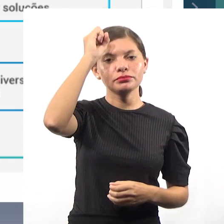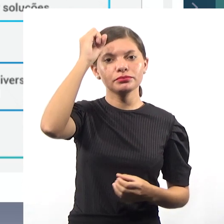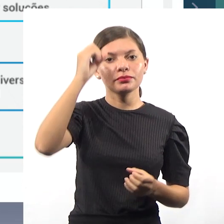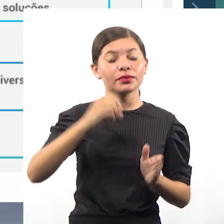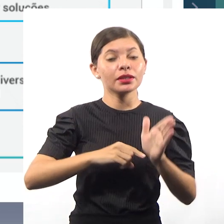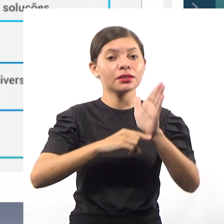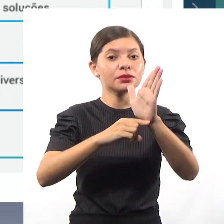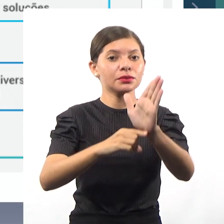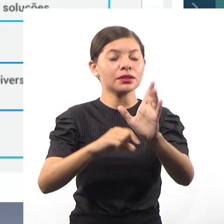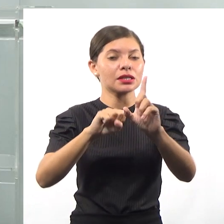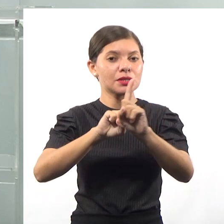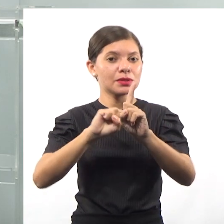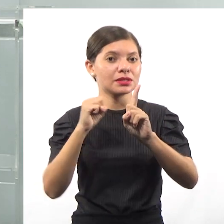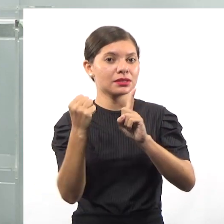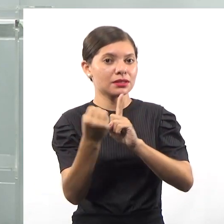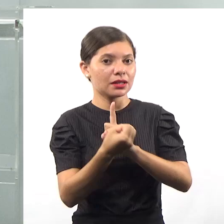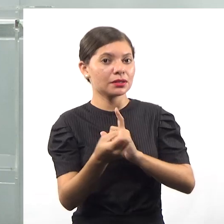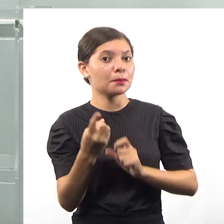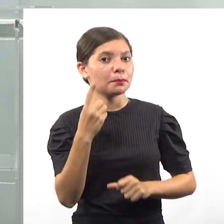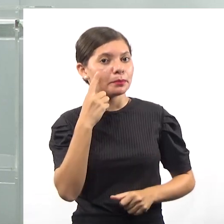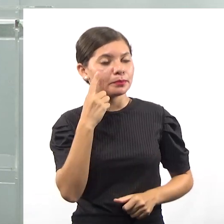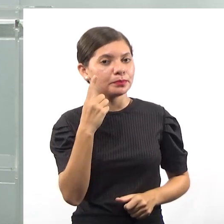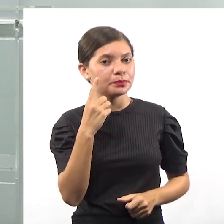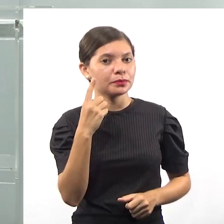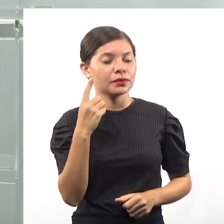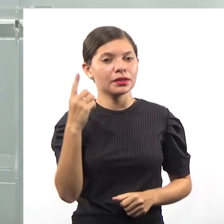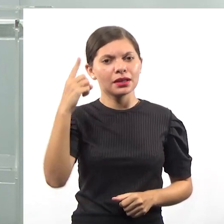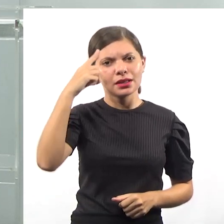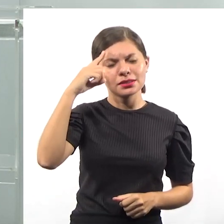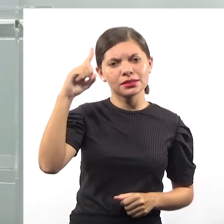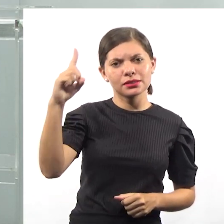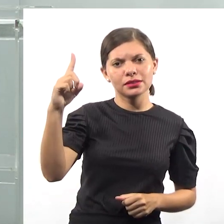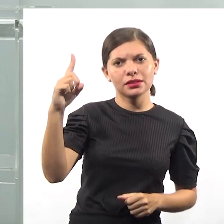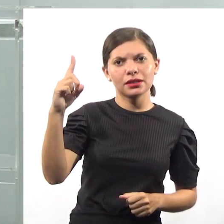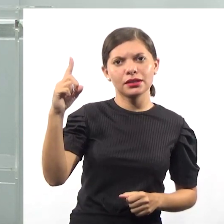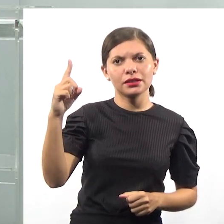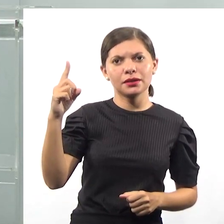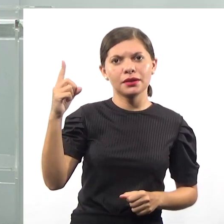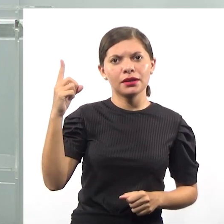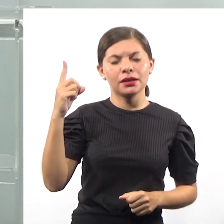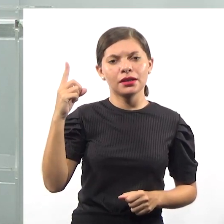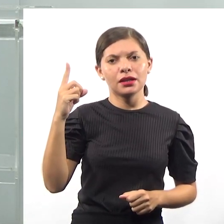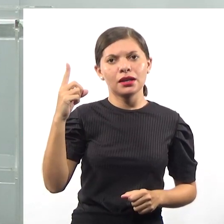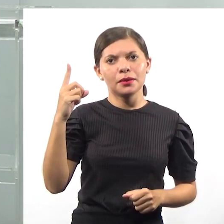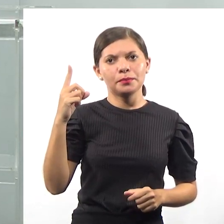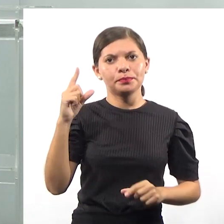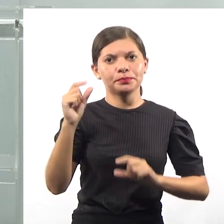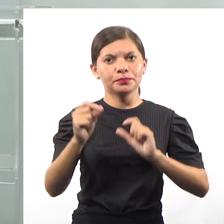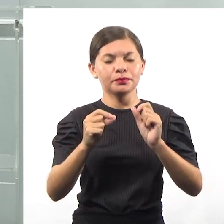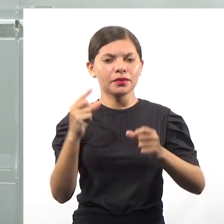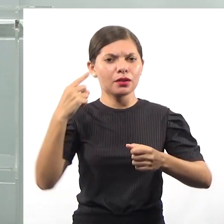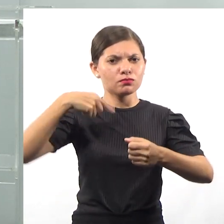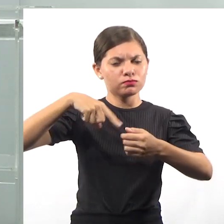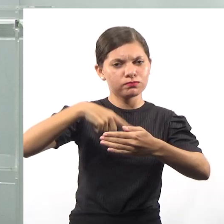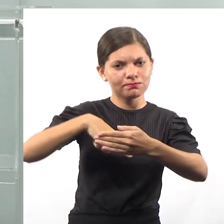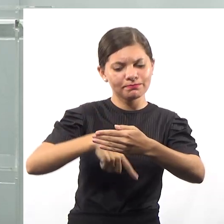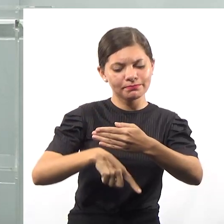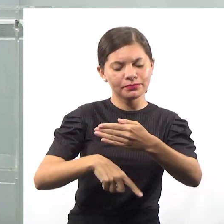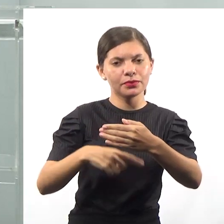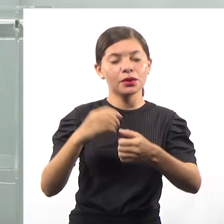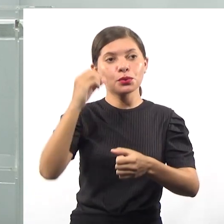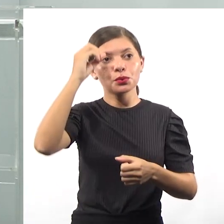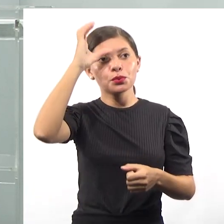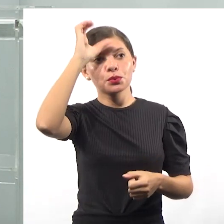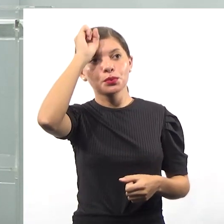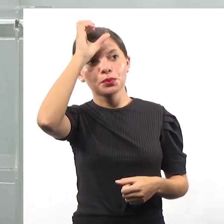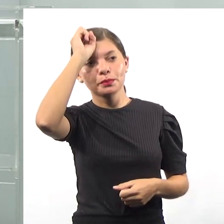que essa ideia aqui prevista na BNCC, ela resgata, ou na verdade ela aprofunda o aprender